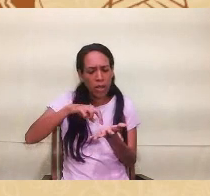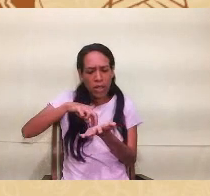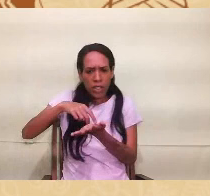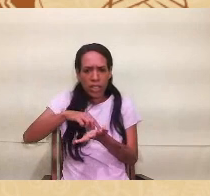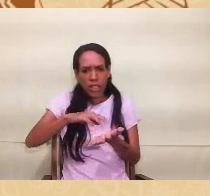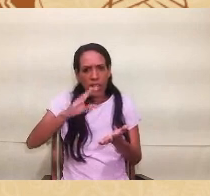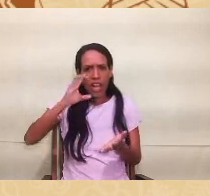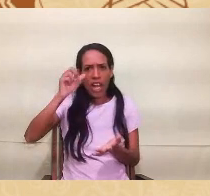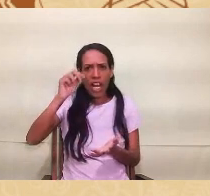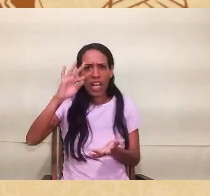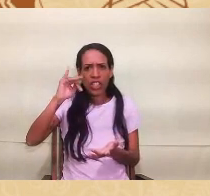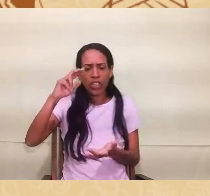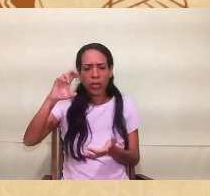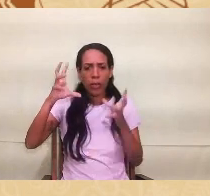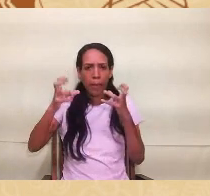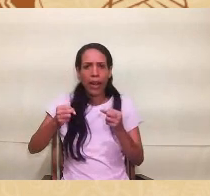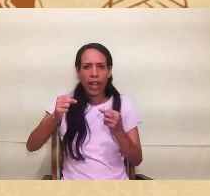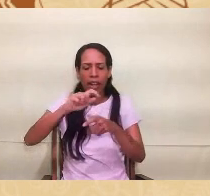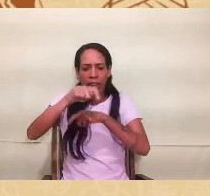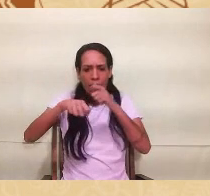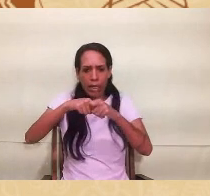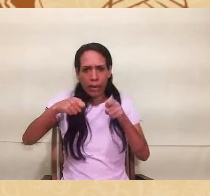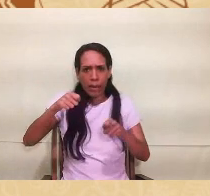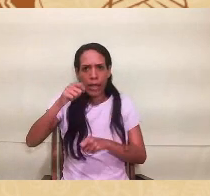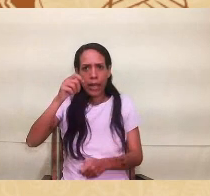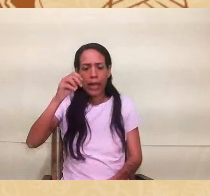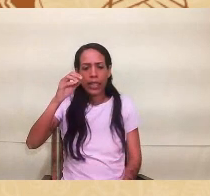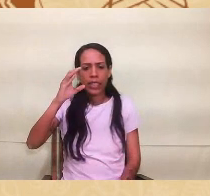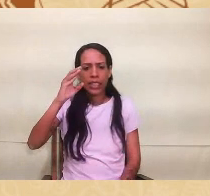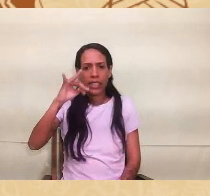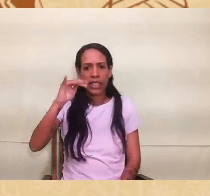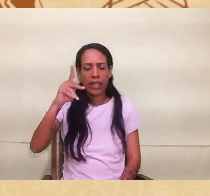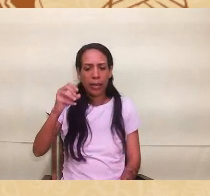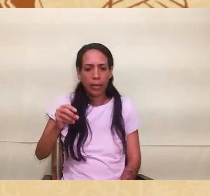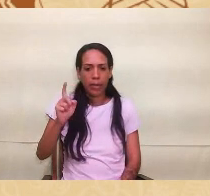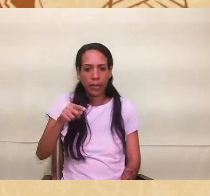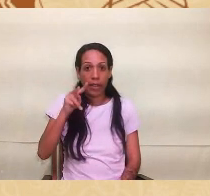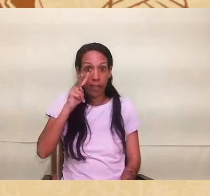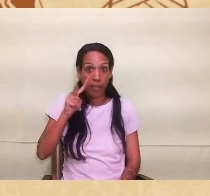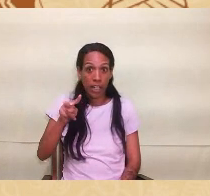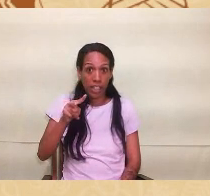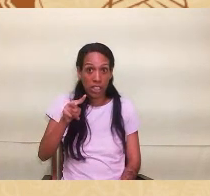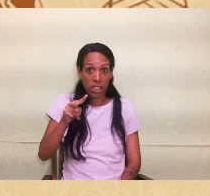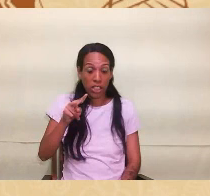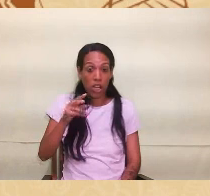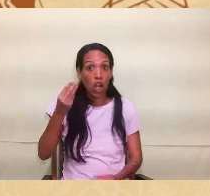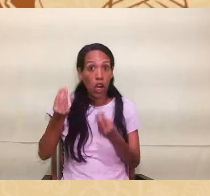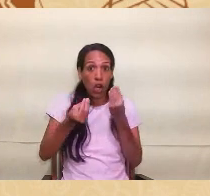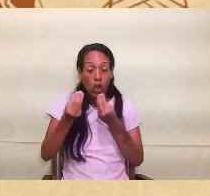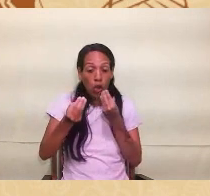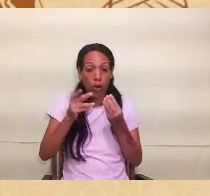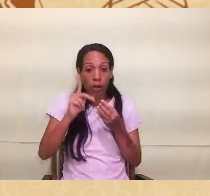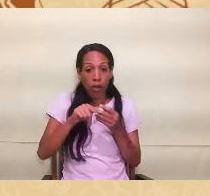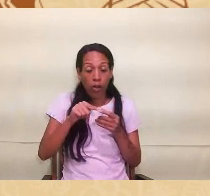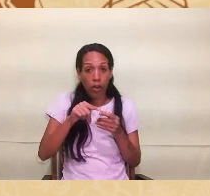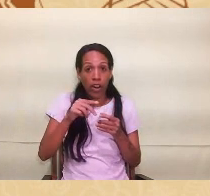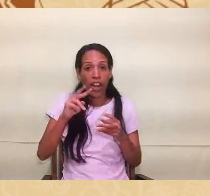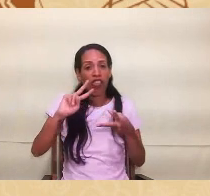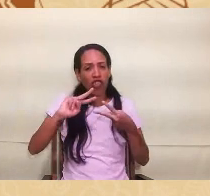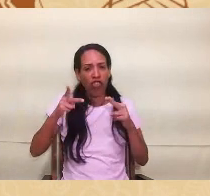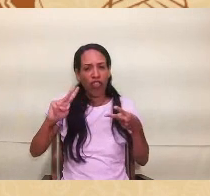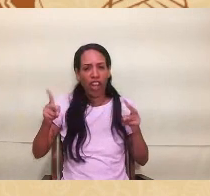Vou pegar o Bolsonaro e amarrar lá no cipó. Então, veja, a nossa forma de lutar, ela é